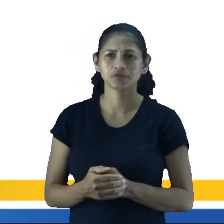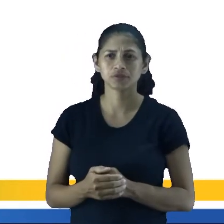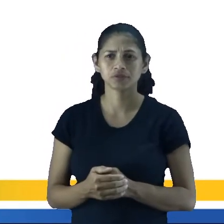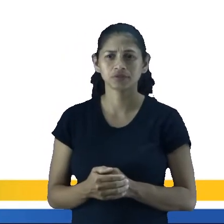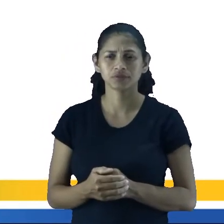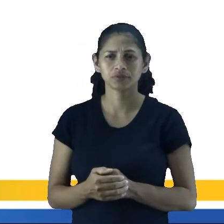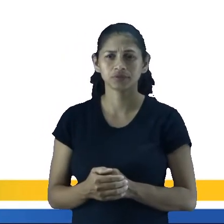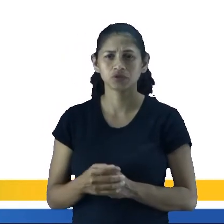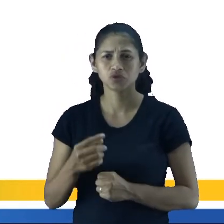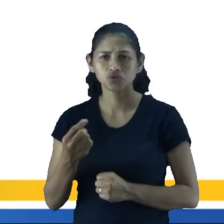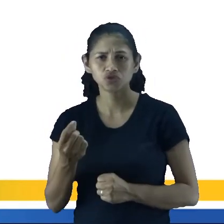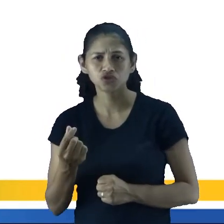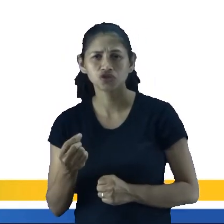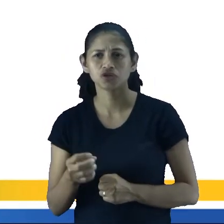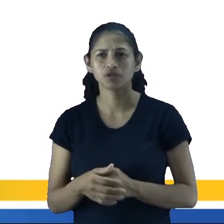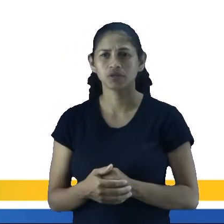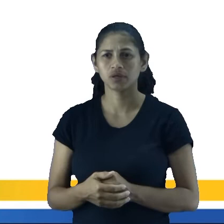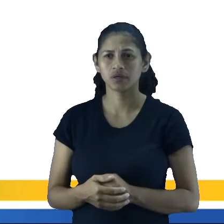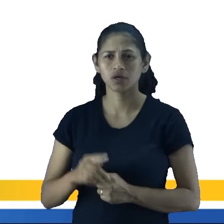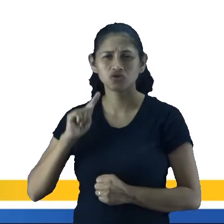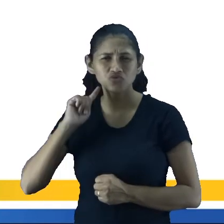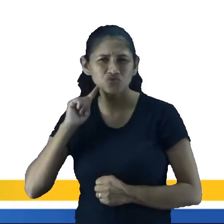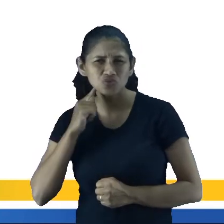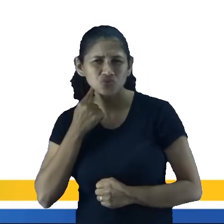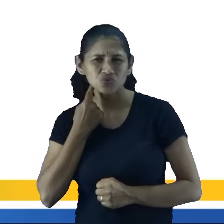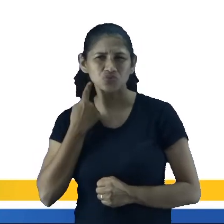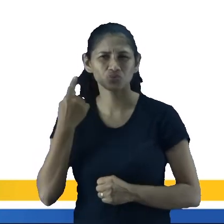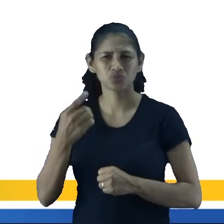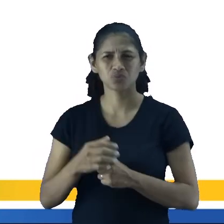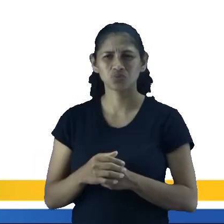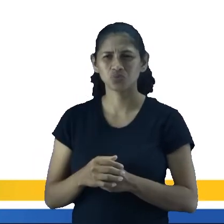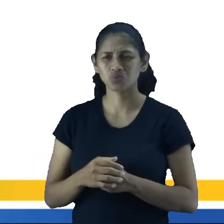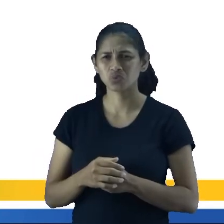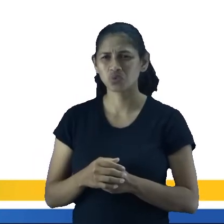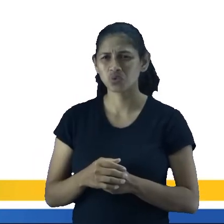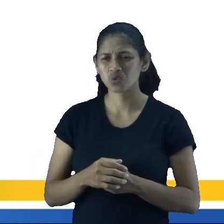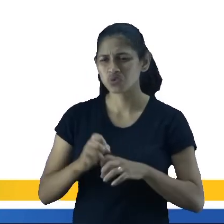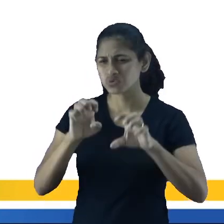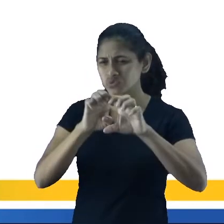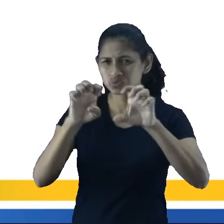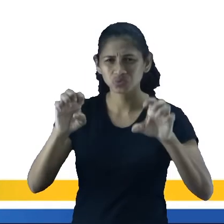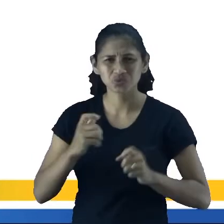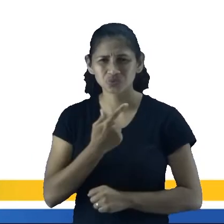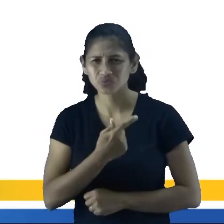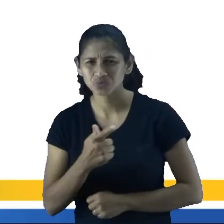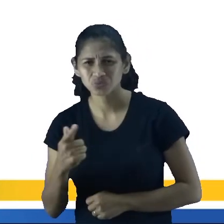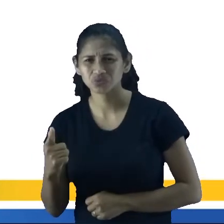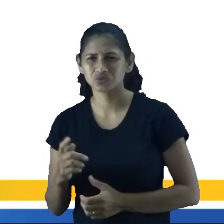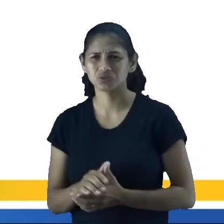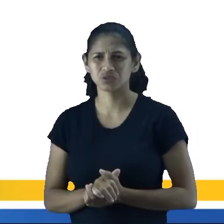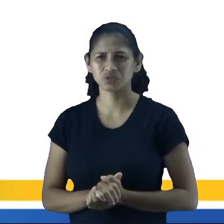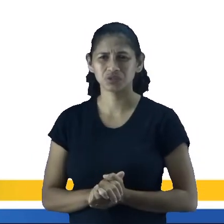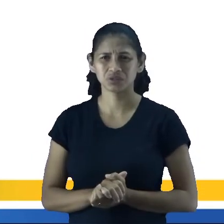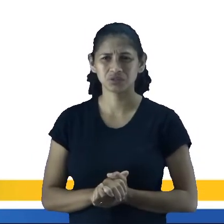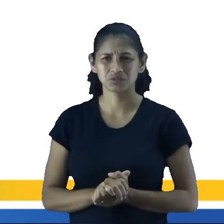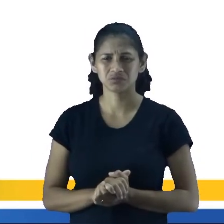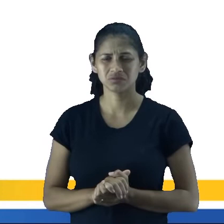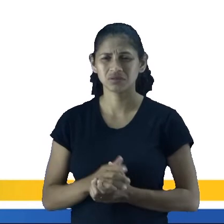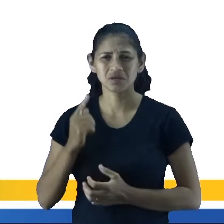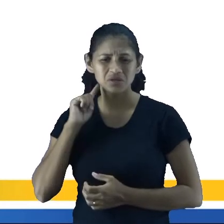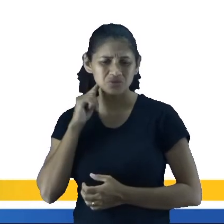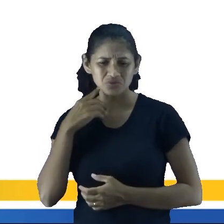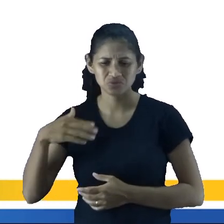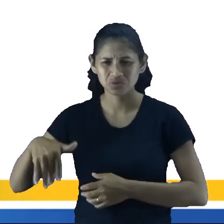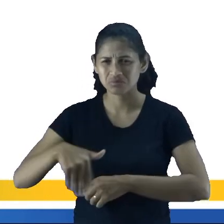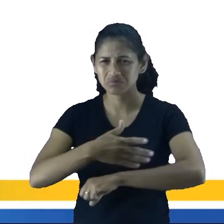né? Muita coisa suja. Imagina aí sem estrutura de esgoto, a sujeira correndo mesmo no meio